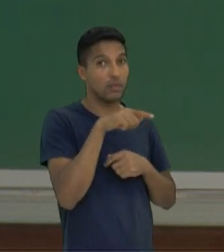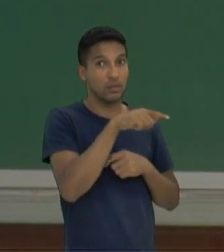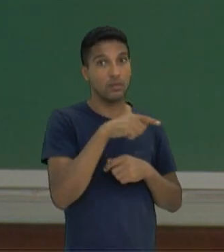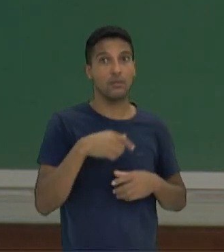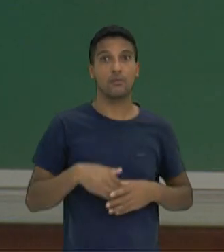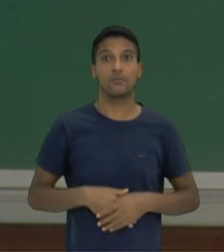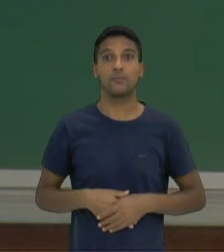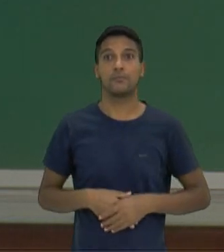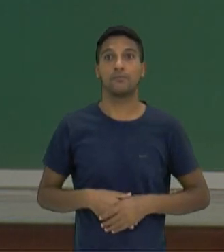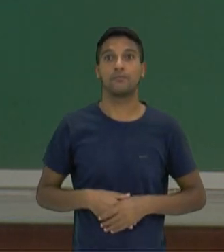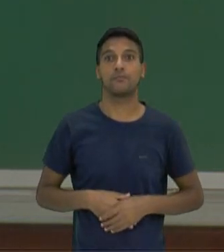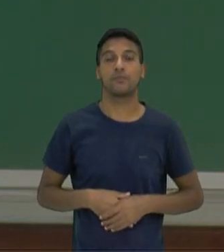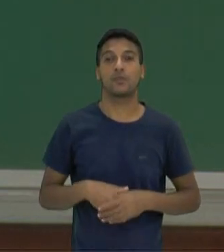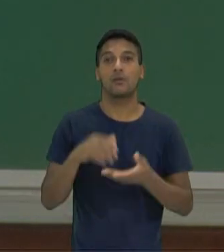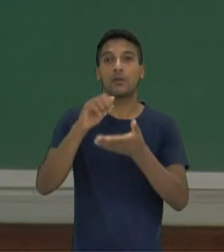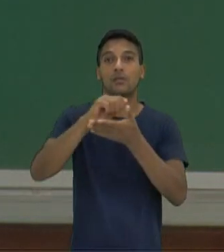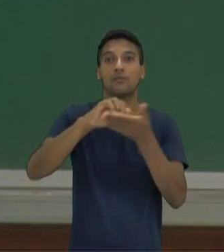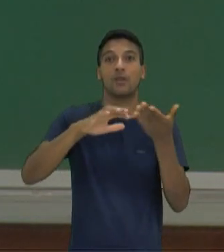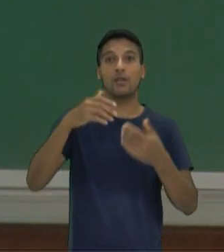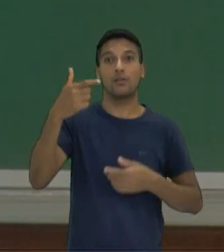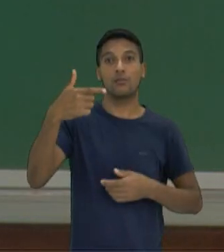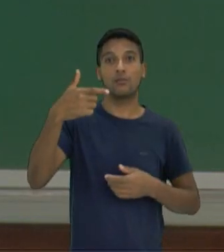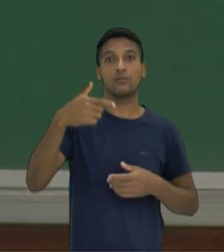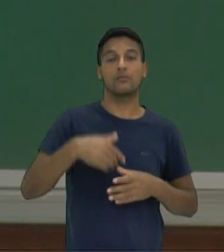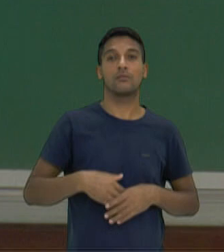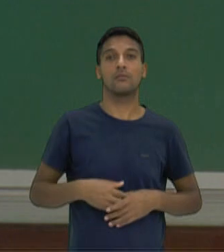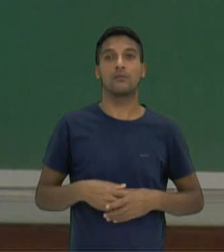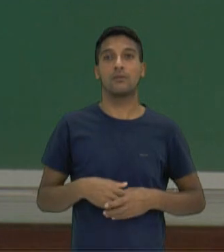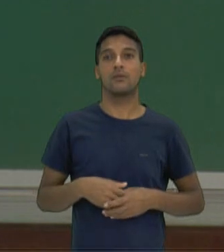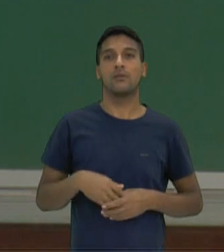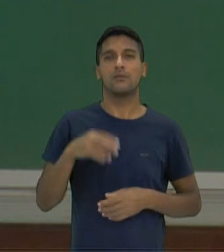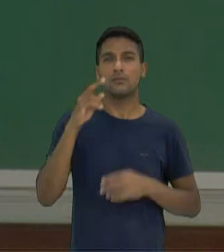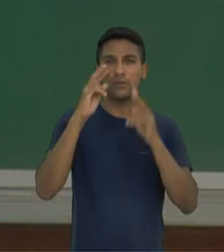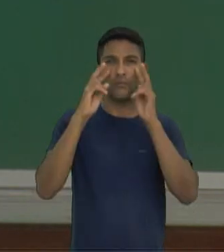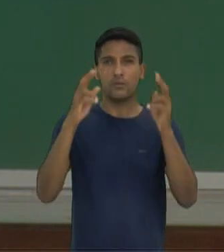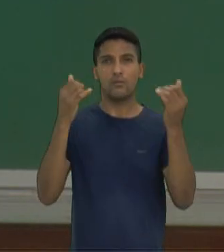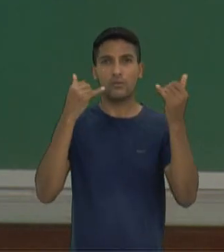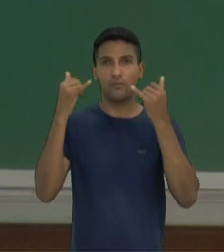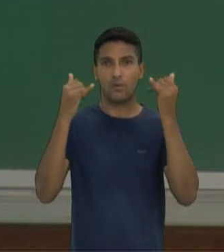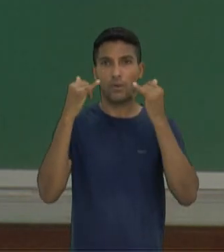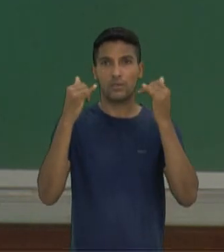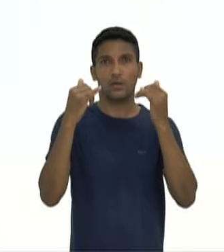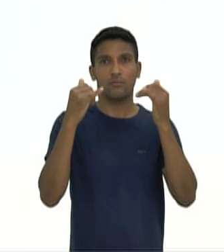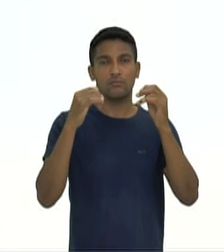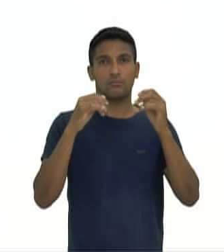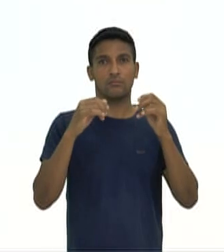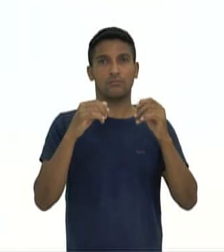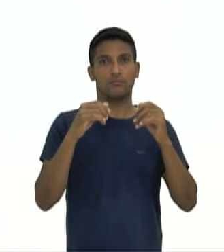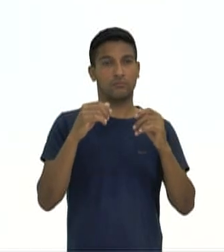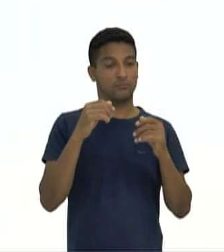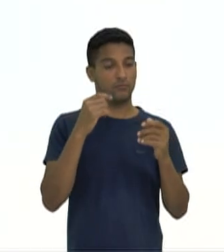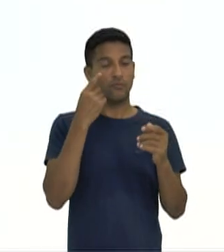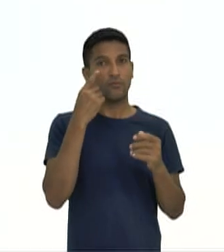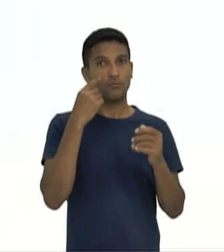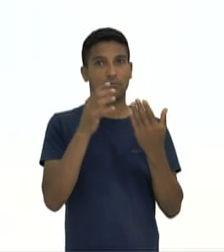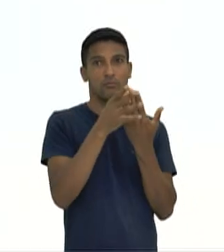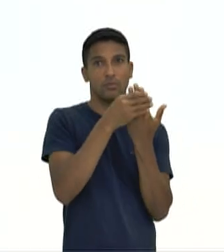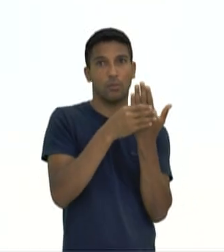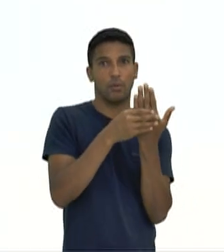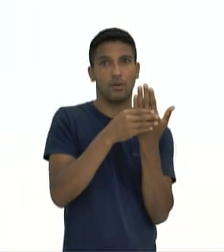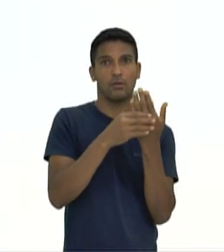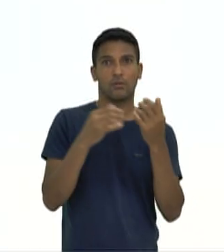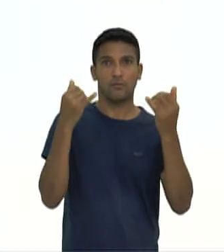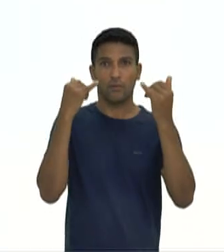de número 2. Com base nas informações biográficas e no tema vida profissional, elabore um roteiro